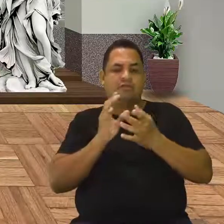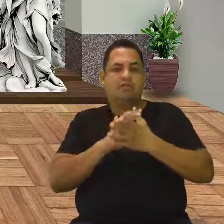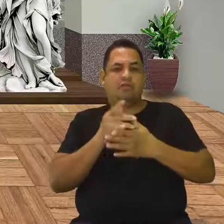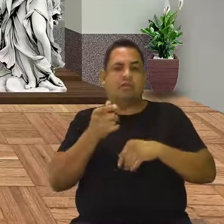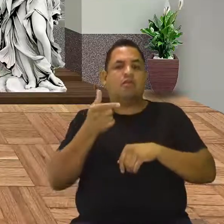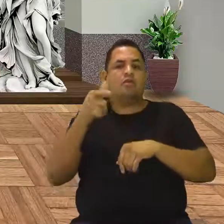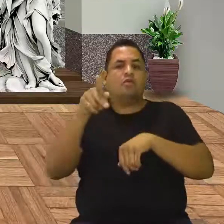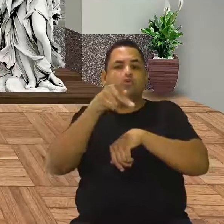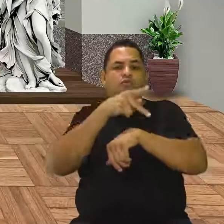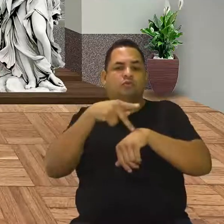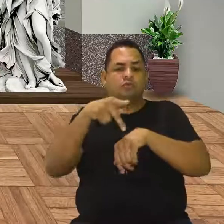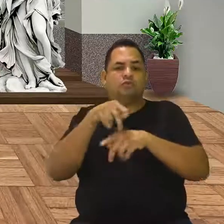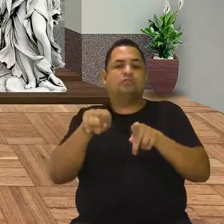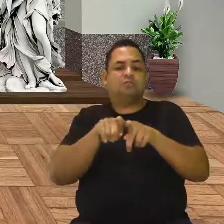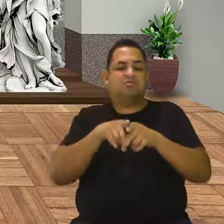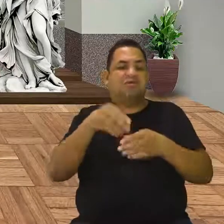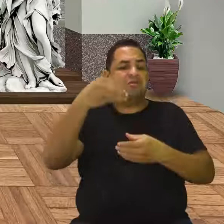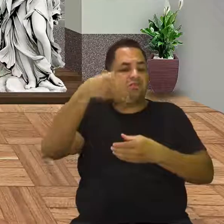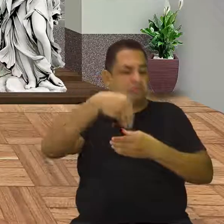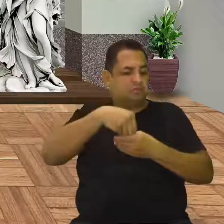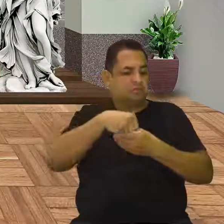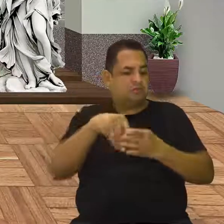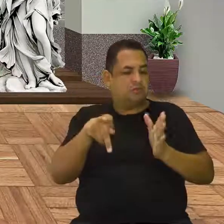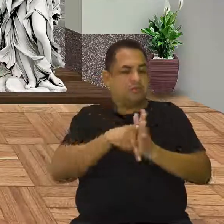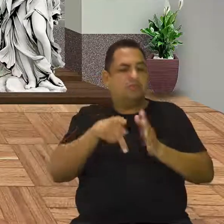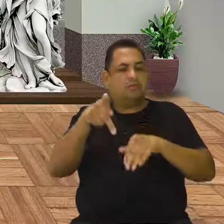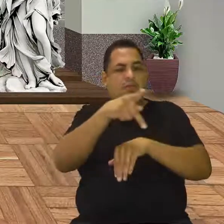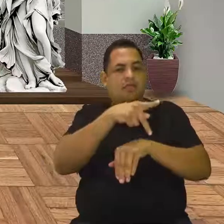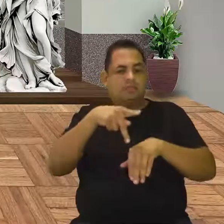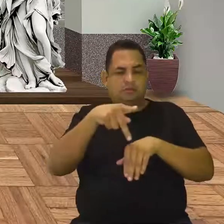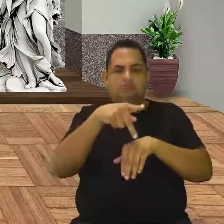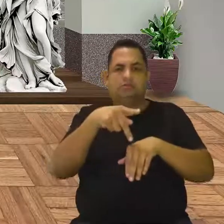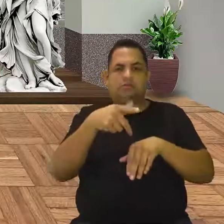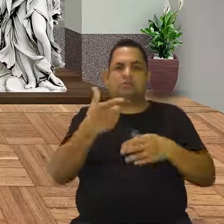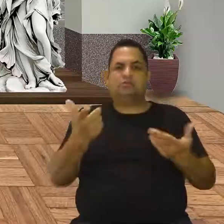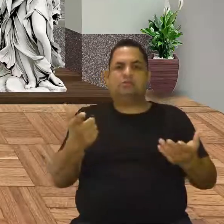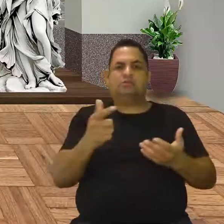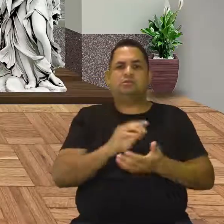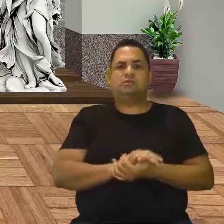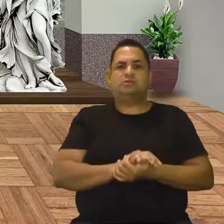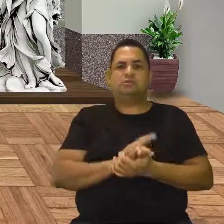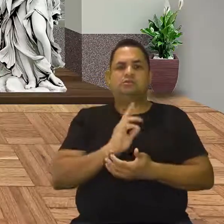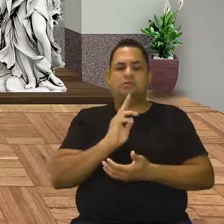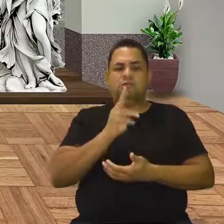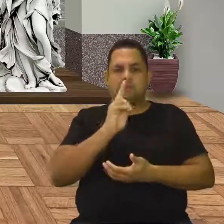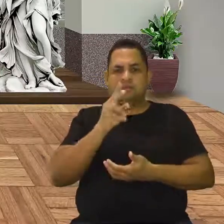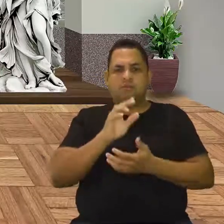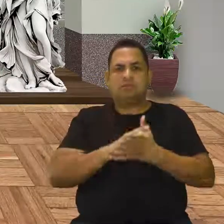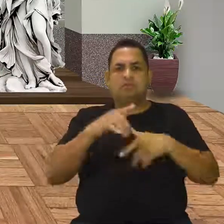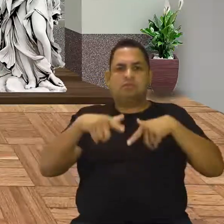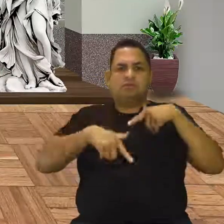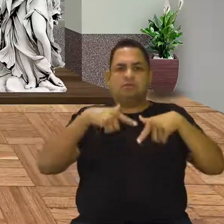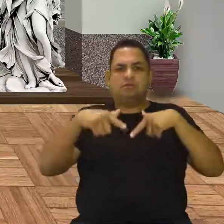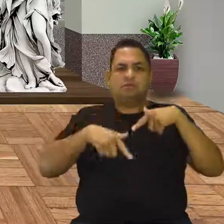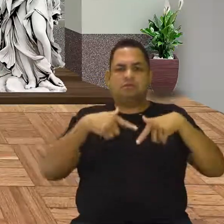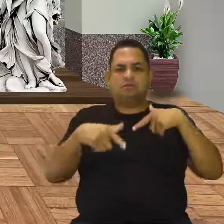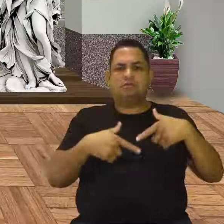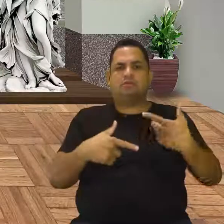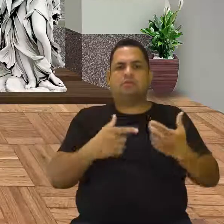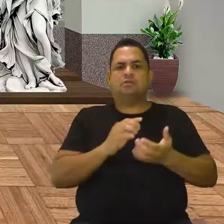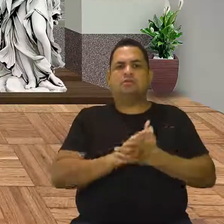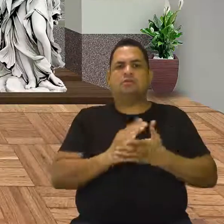e o mercado interno. Preste atenção, os americanos continuaram a produzir